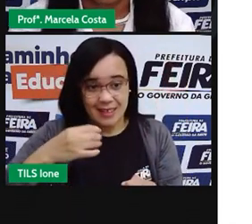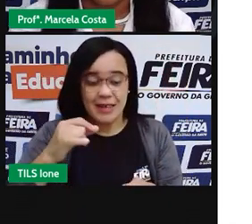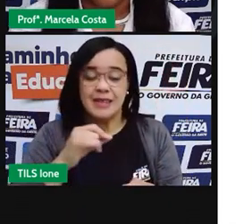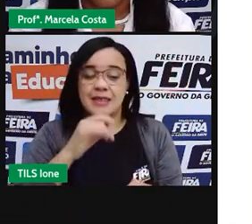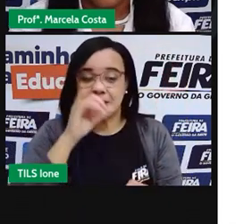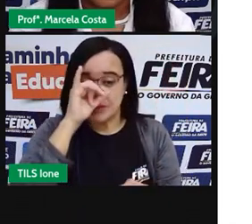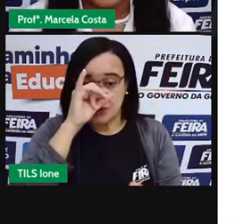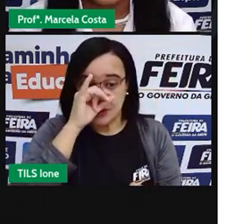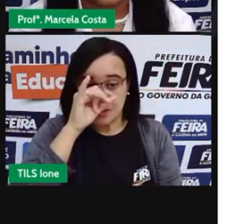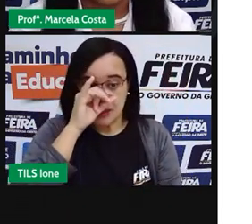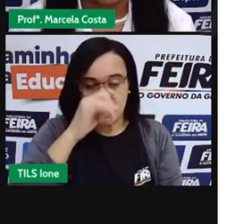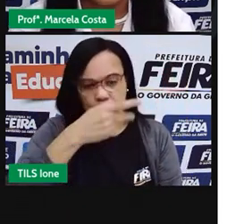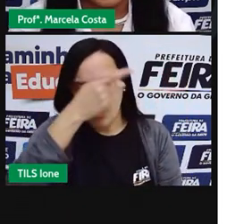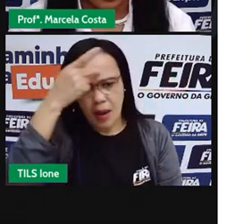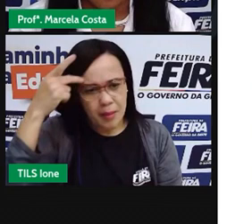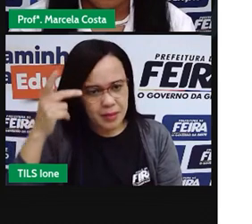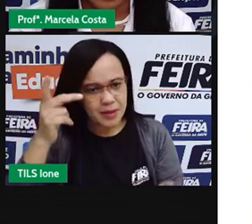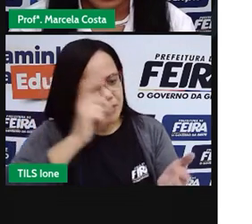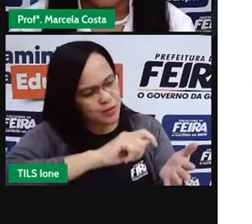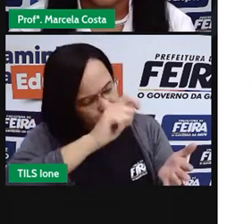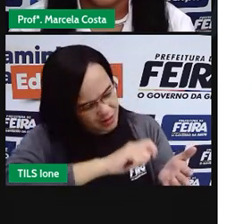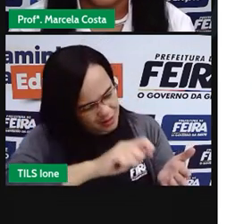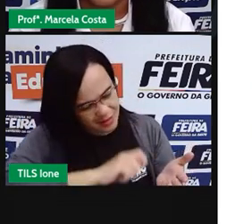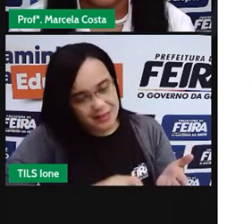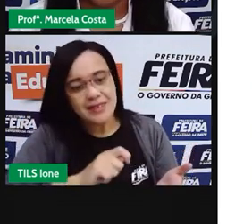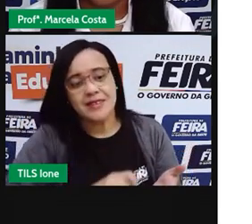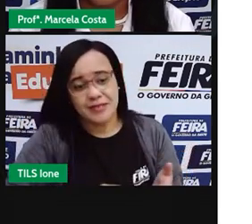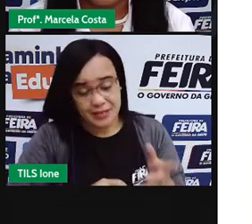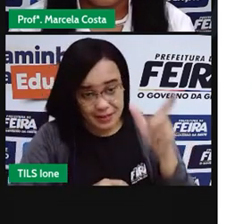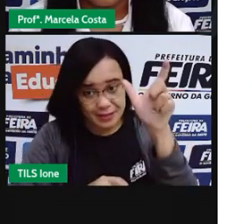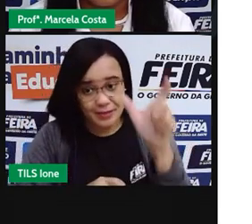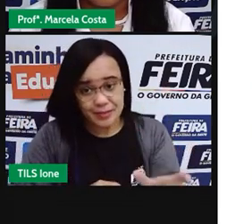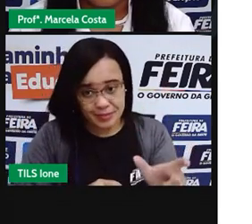o autor, que é José Roberto Toreiro,